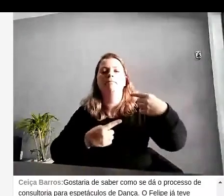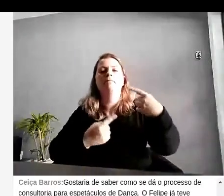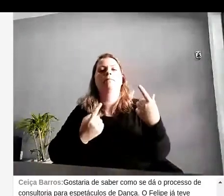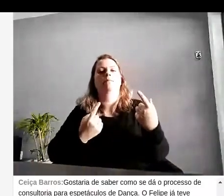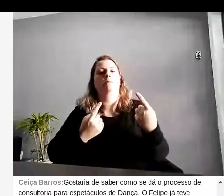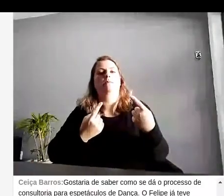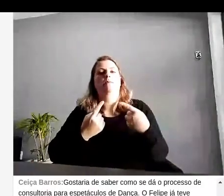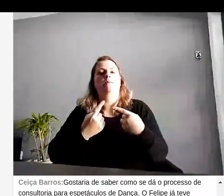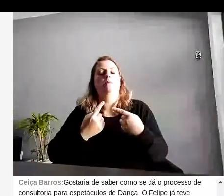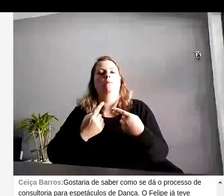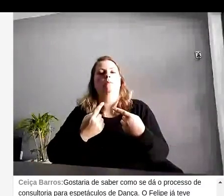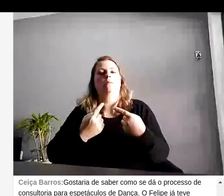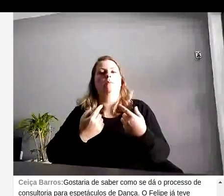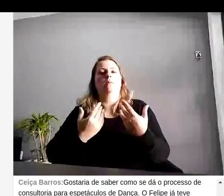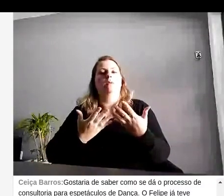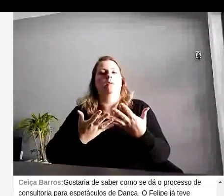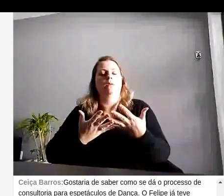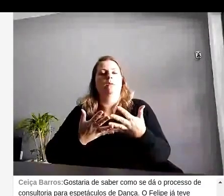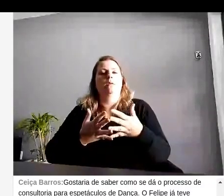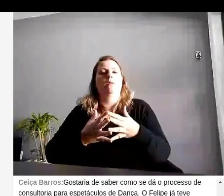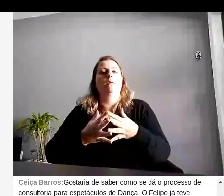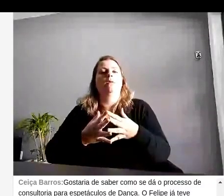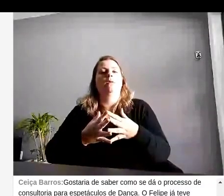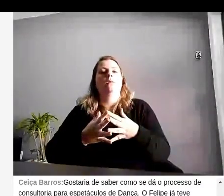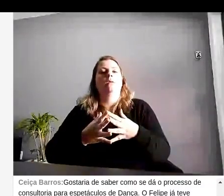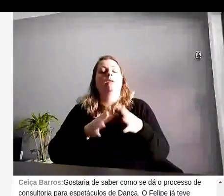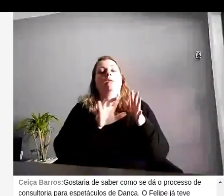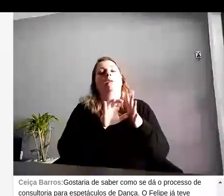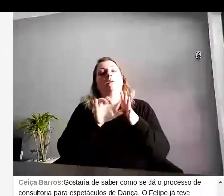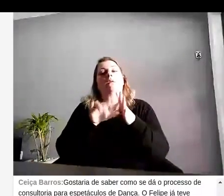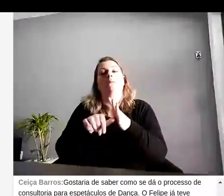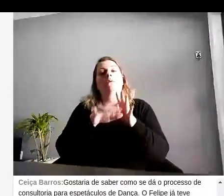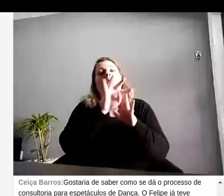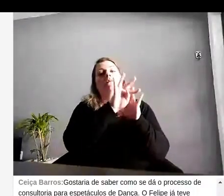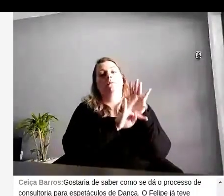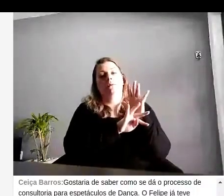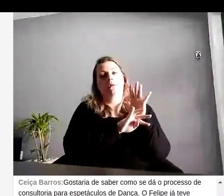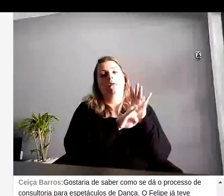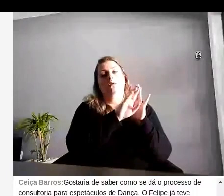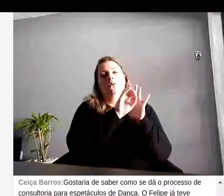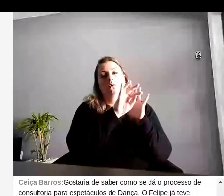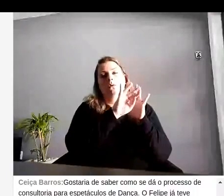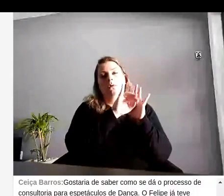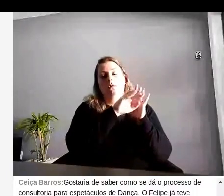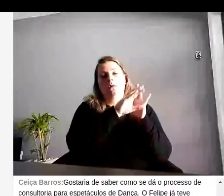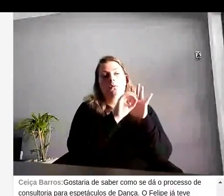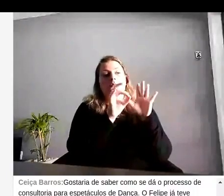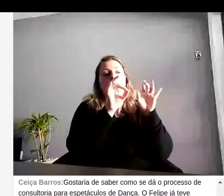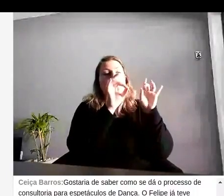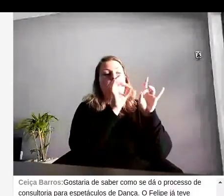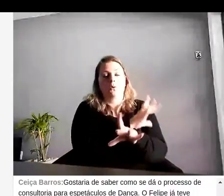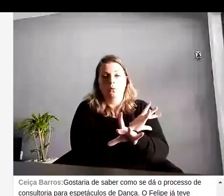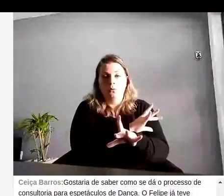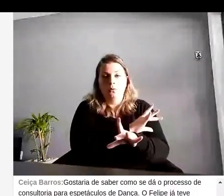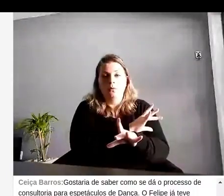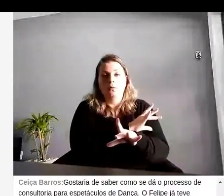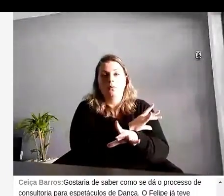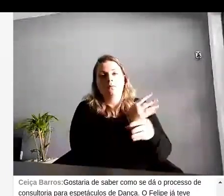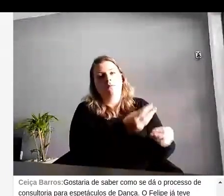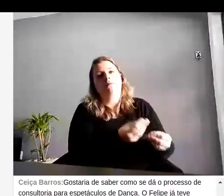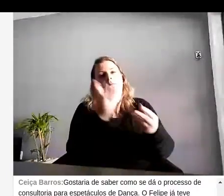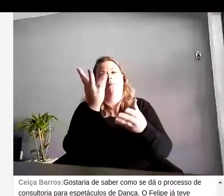E, em seguida, esse roteiro, depois de deliberado, está pronto para ser gravado.